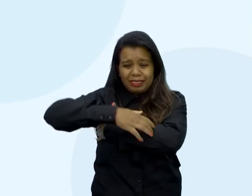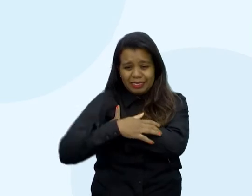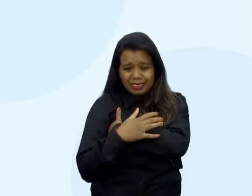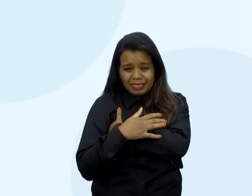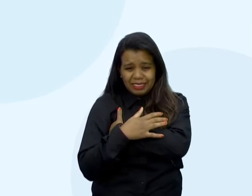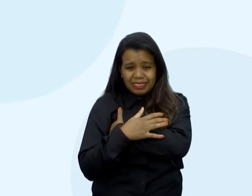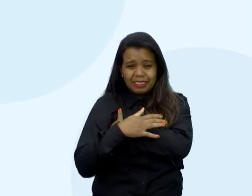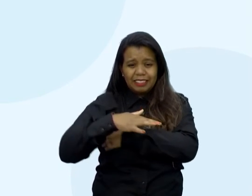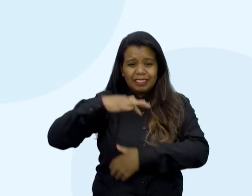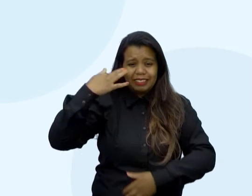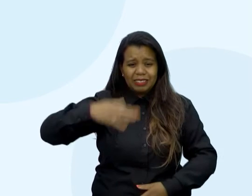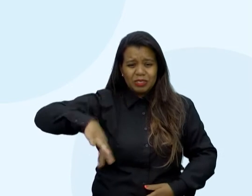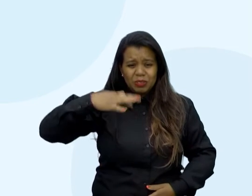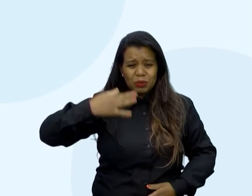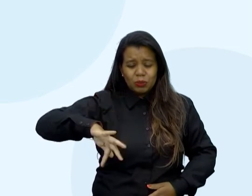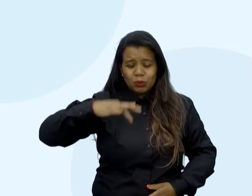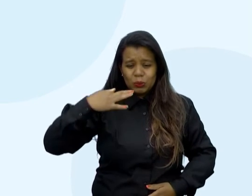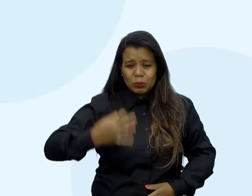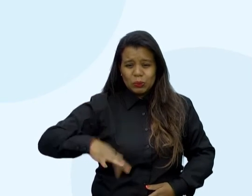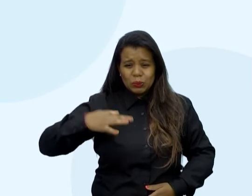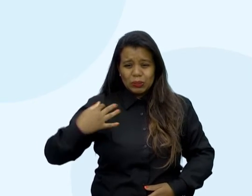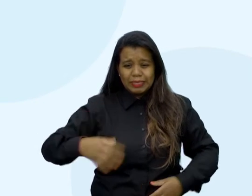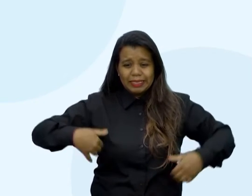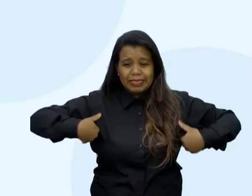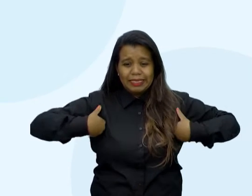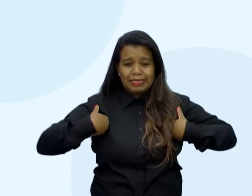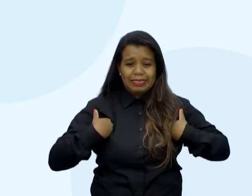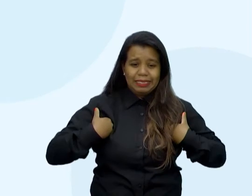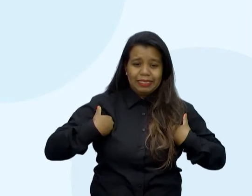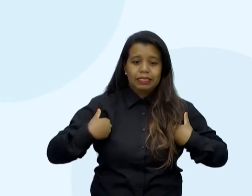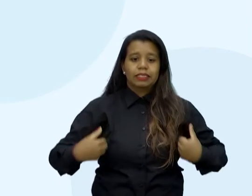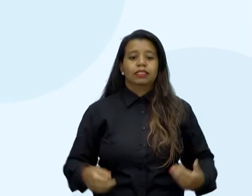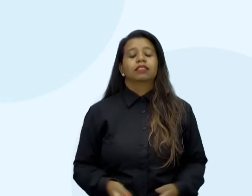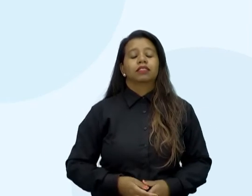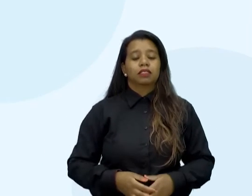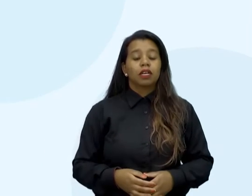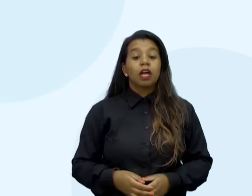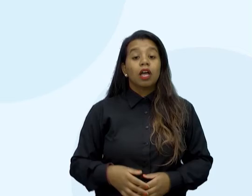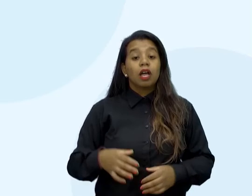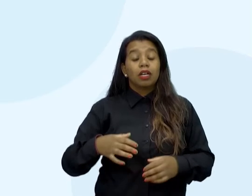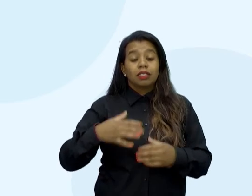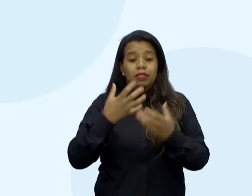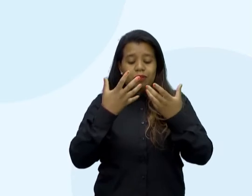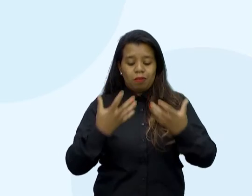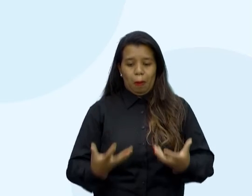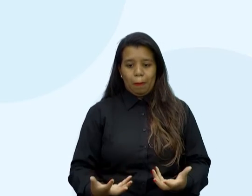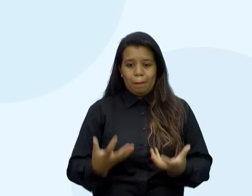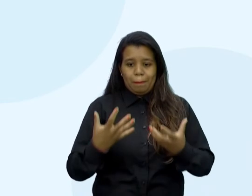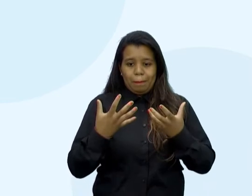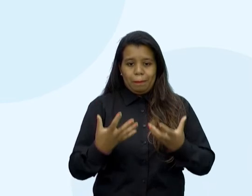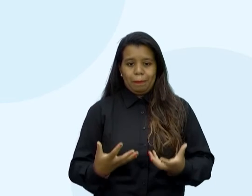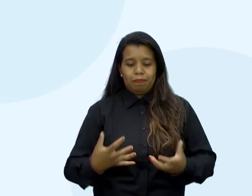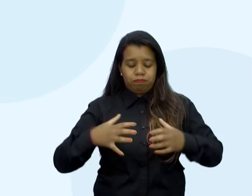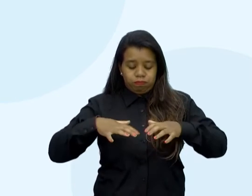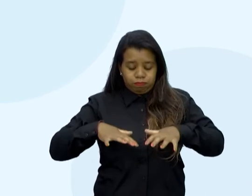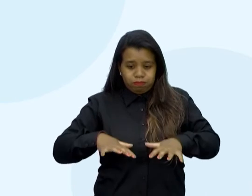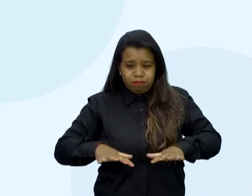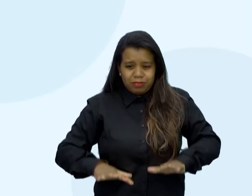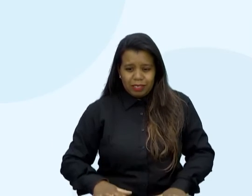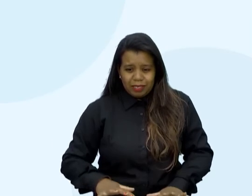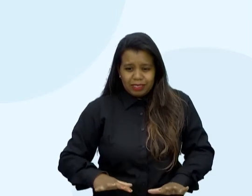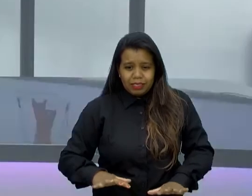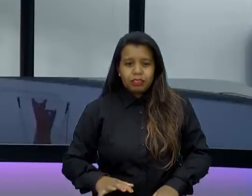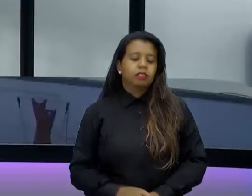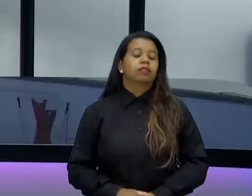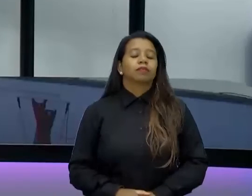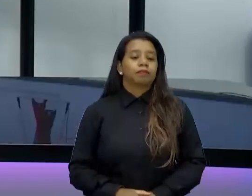acaba entregando o que você está fazendo com o peso, né? Você está jogando o peso não mais nas regiões do corpo